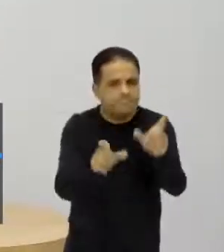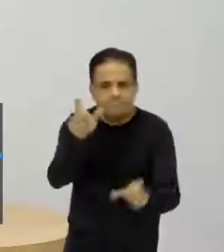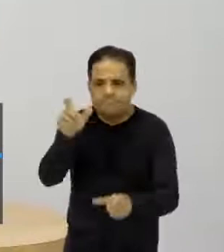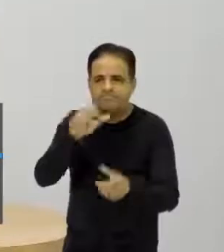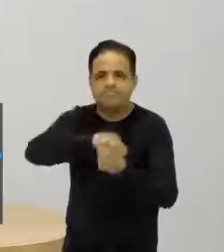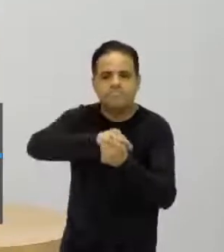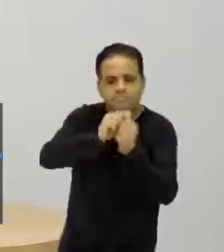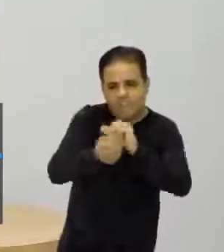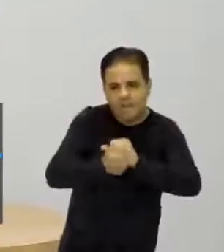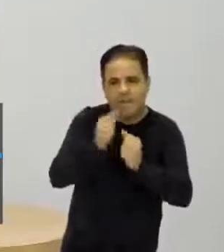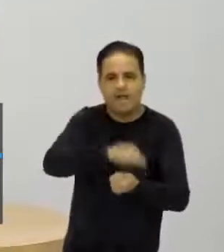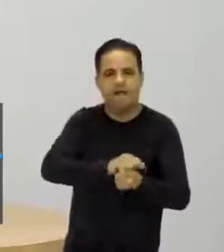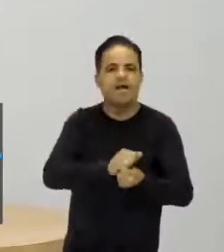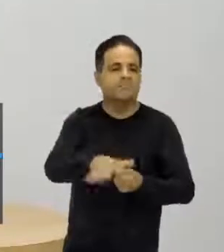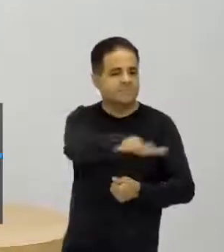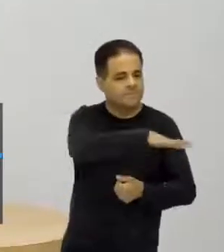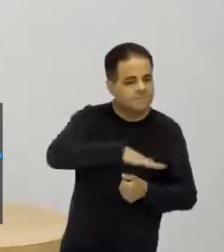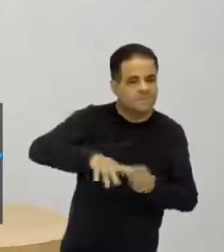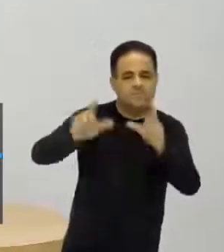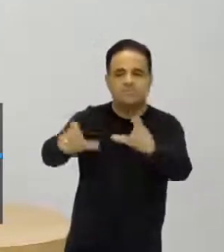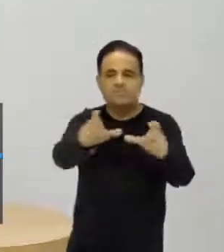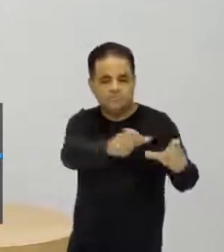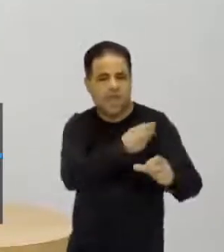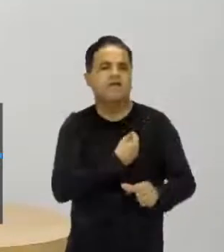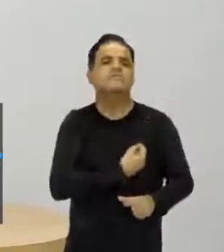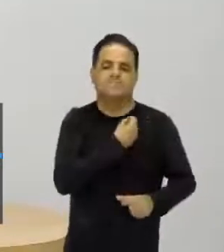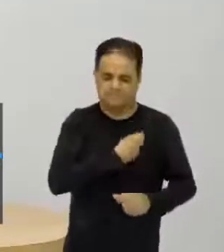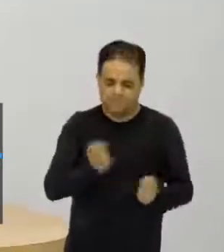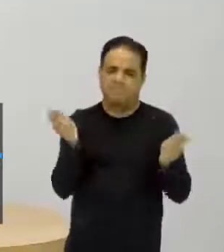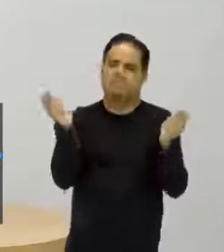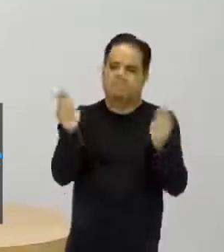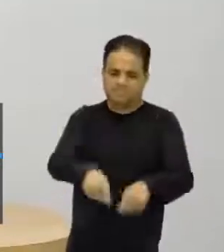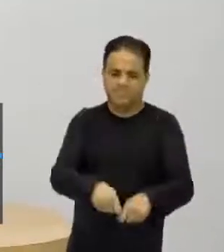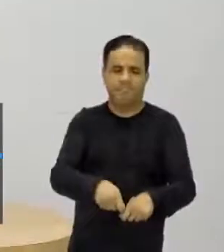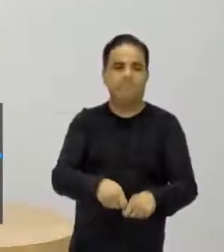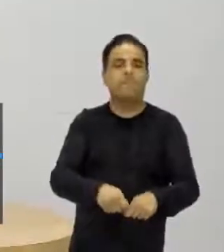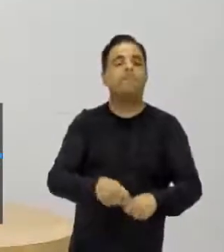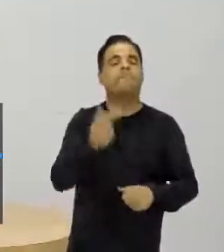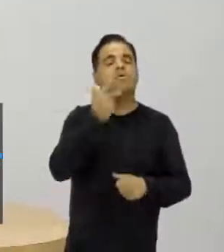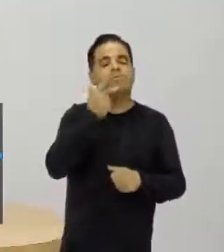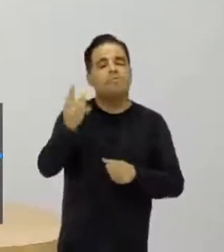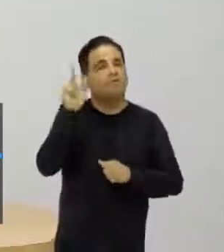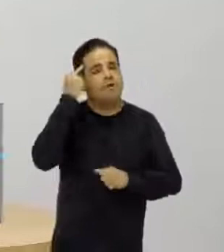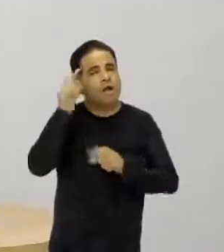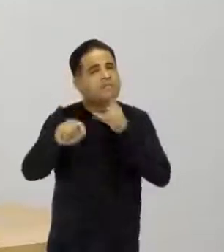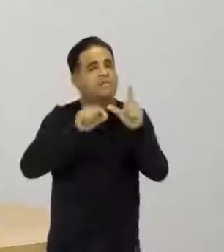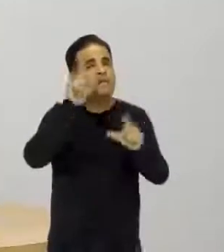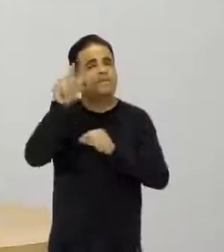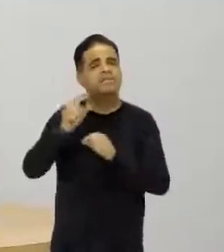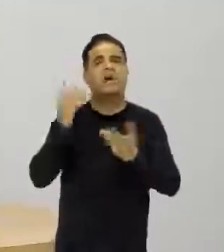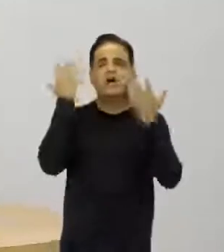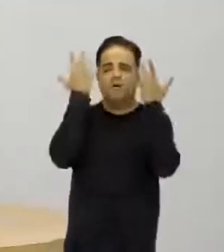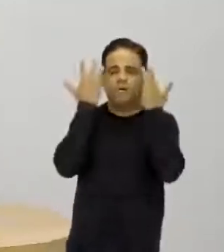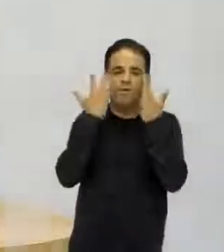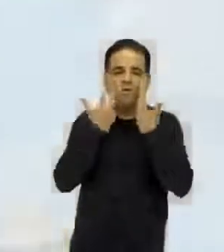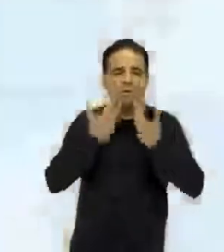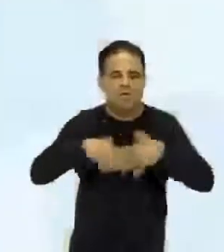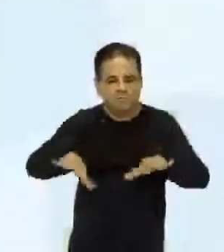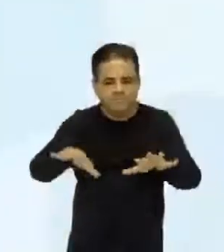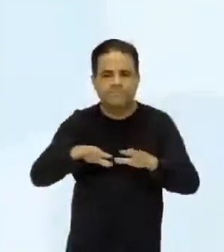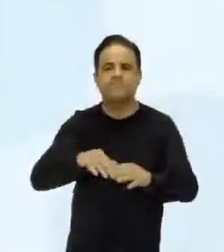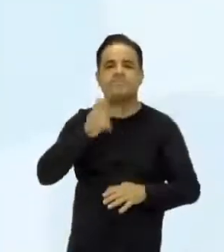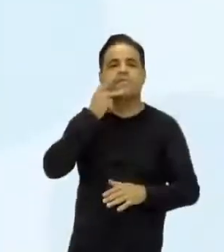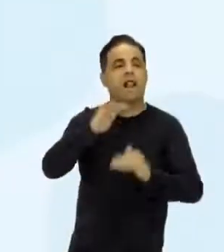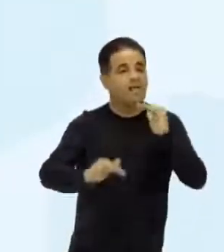aptos em relação aos ambientes em que eles vivem. E aí, né, quando a gente fala ainda na seleção natural, a gente tem que falar das